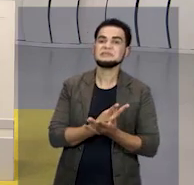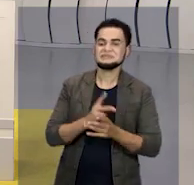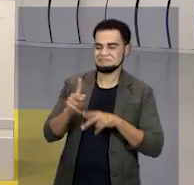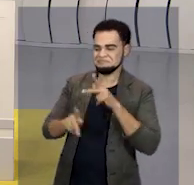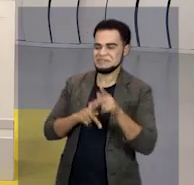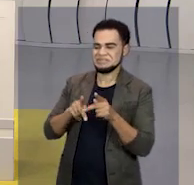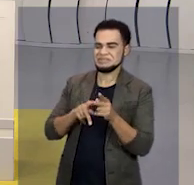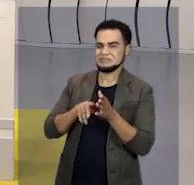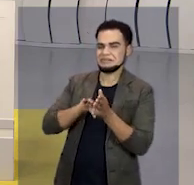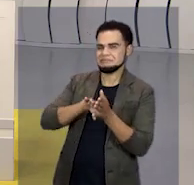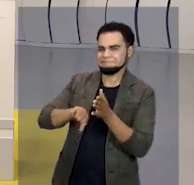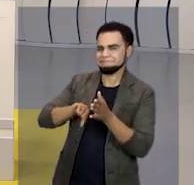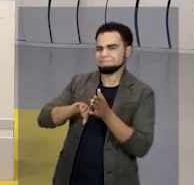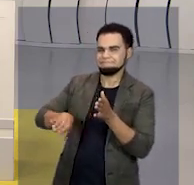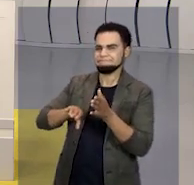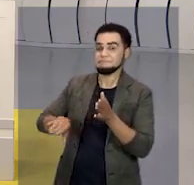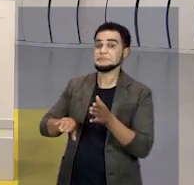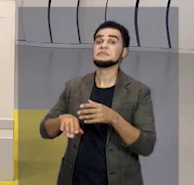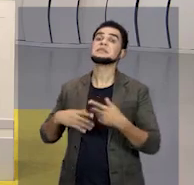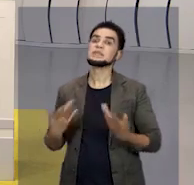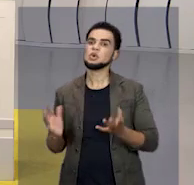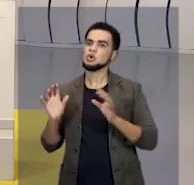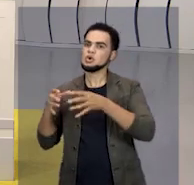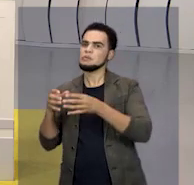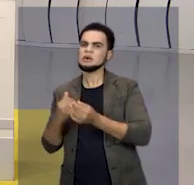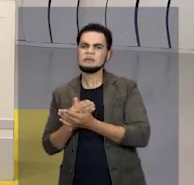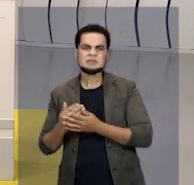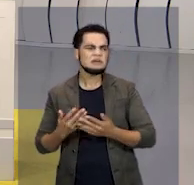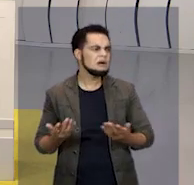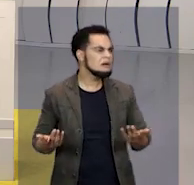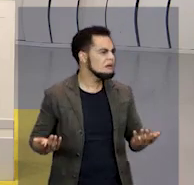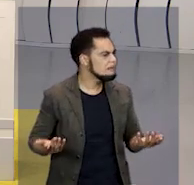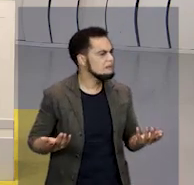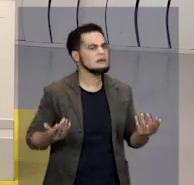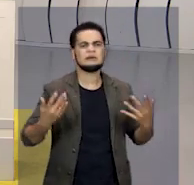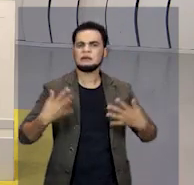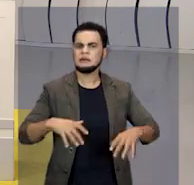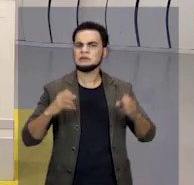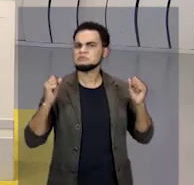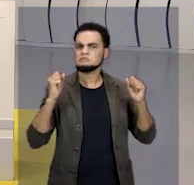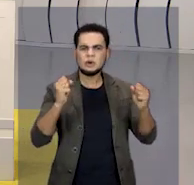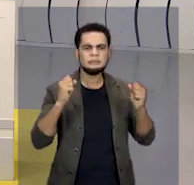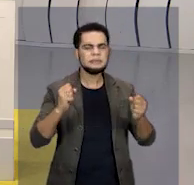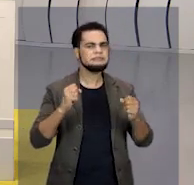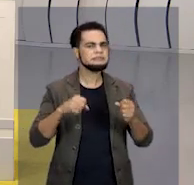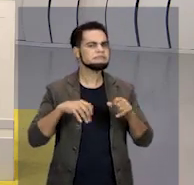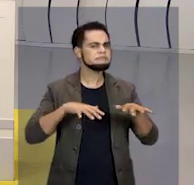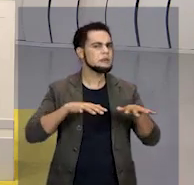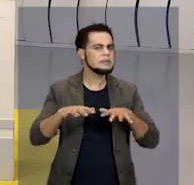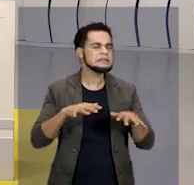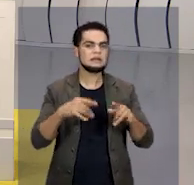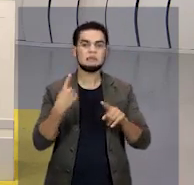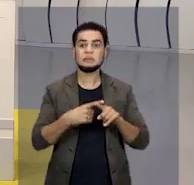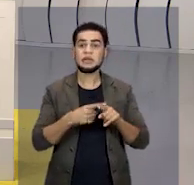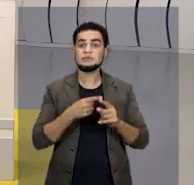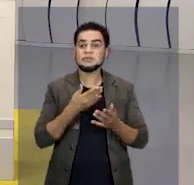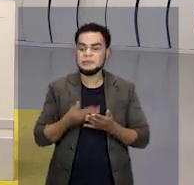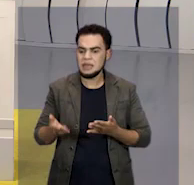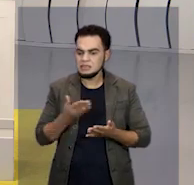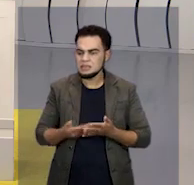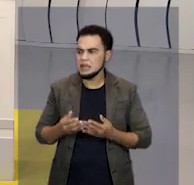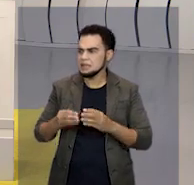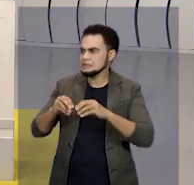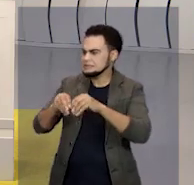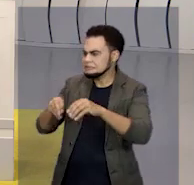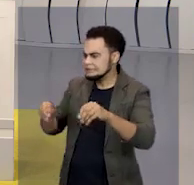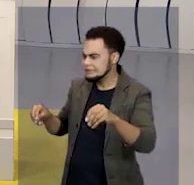ali esses movimentos a se mobilizarem, porque esse campesinato já começa a perder espaço, já começa a perder terras,